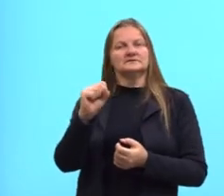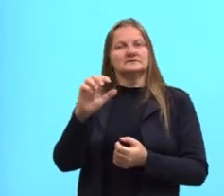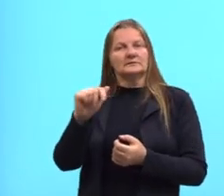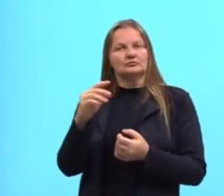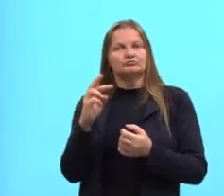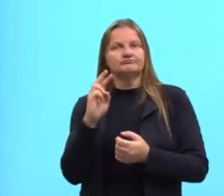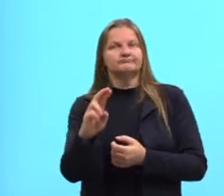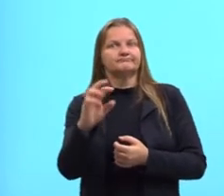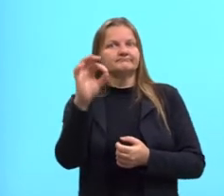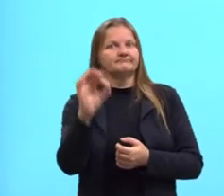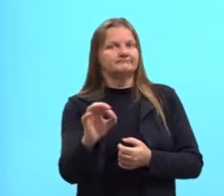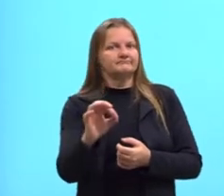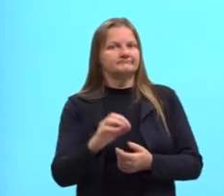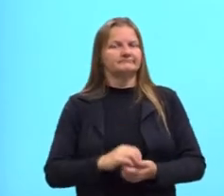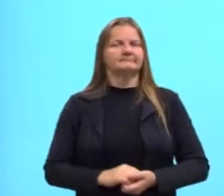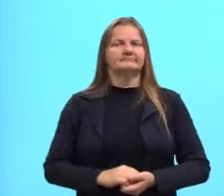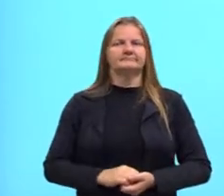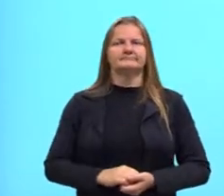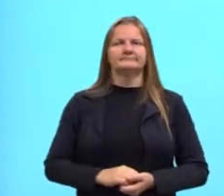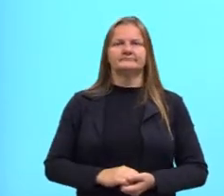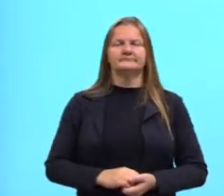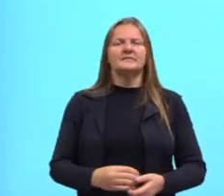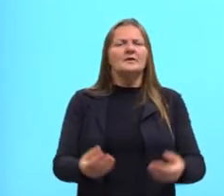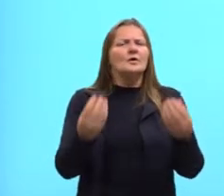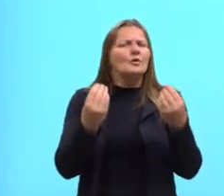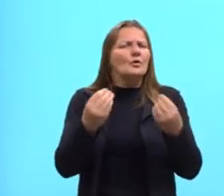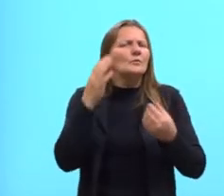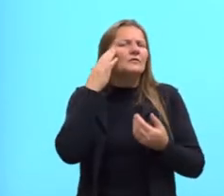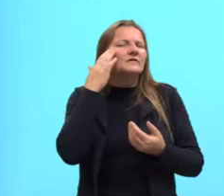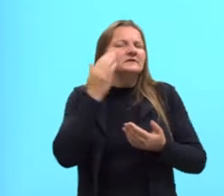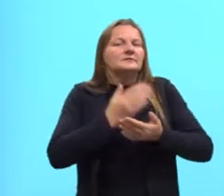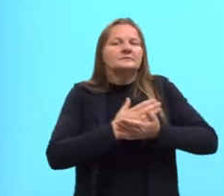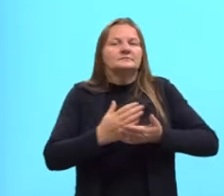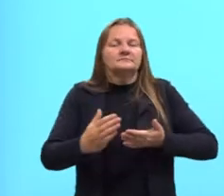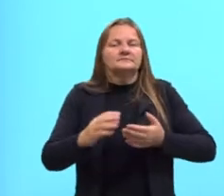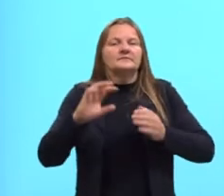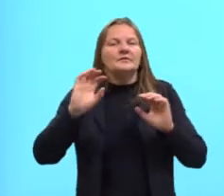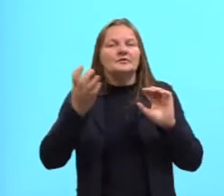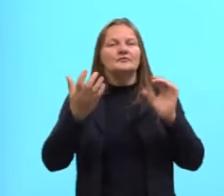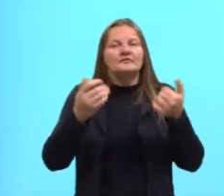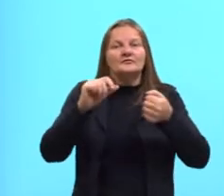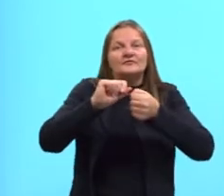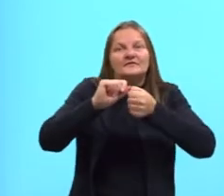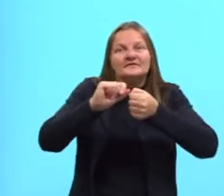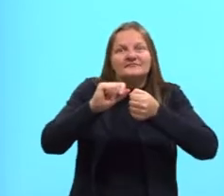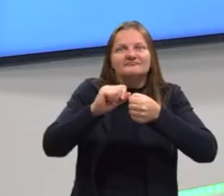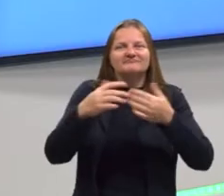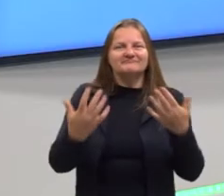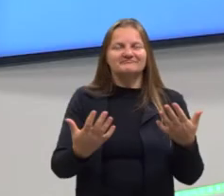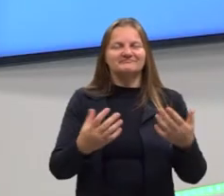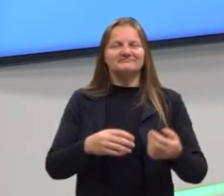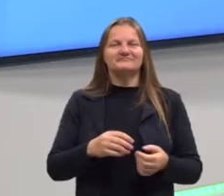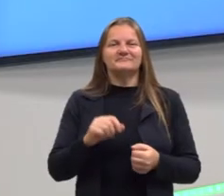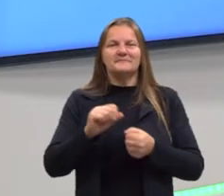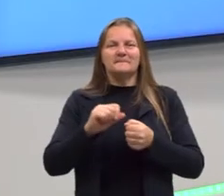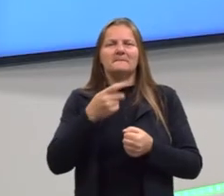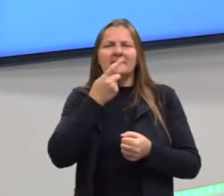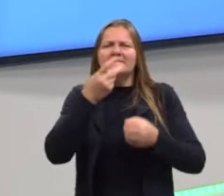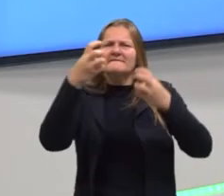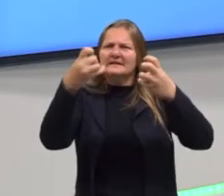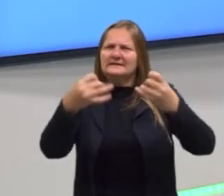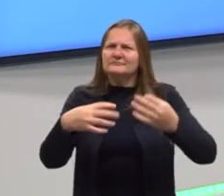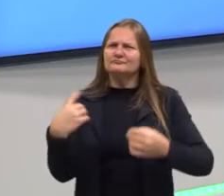indicada por ele e como nós vamos iniciar resolvendo né Eu falei para vocês que